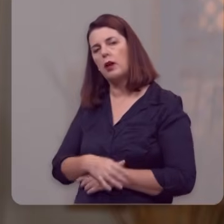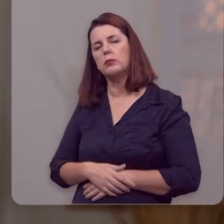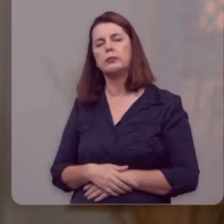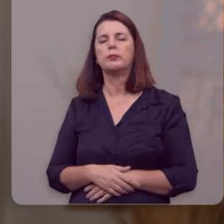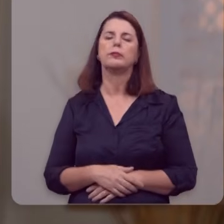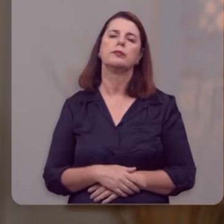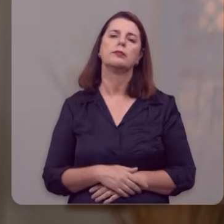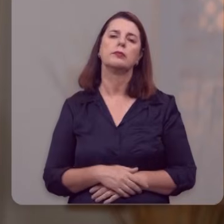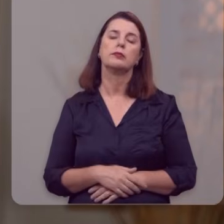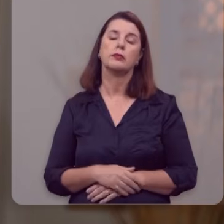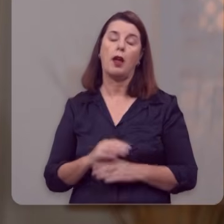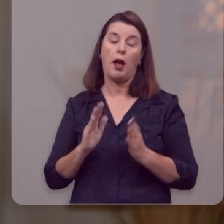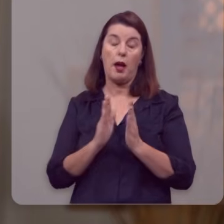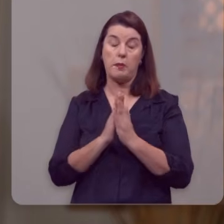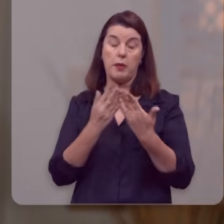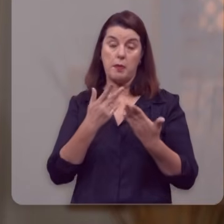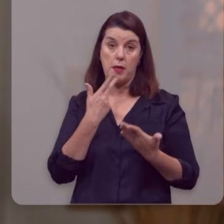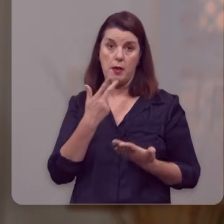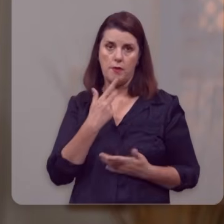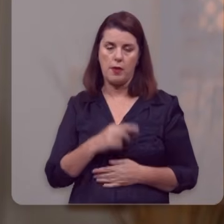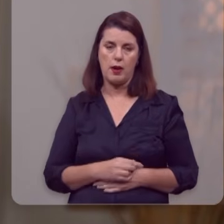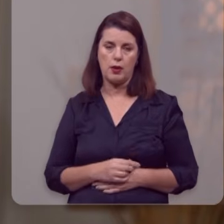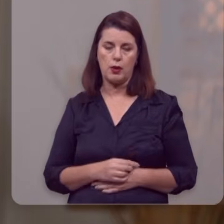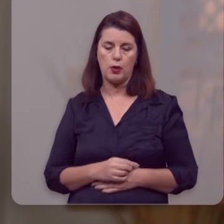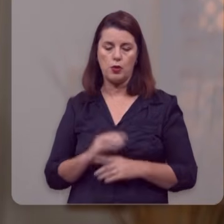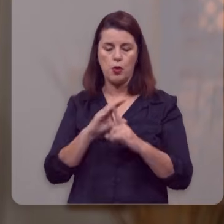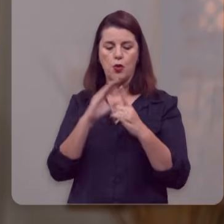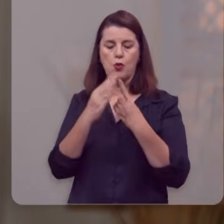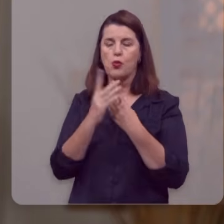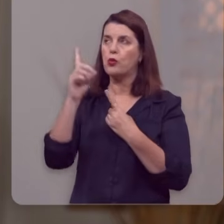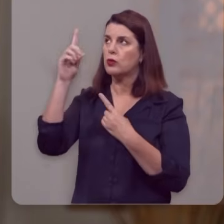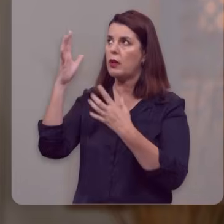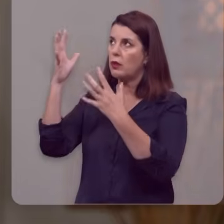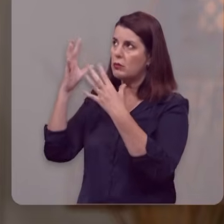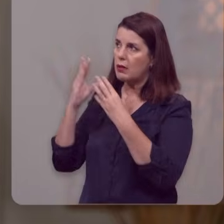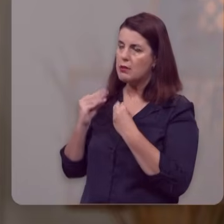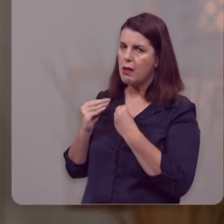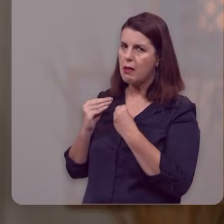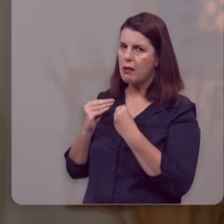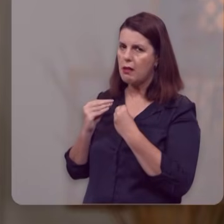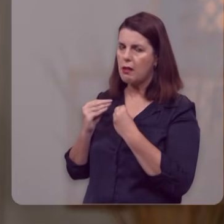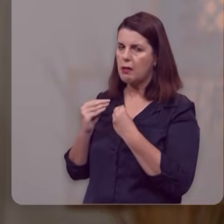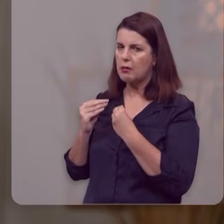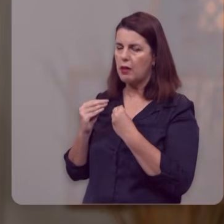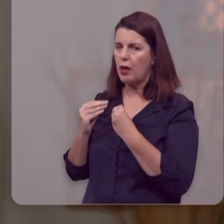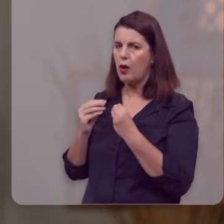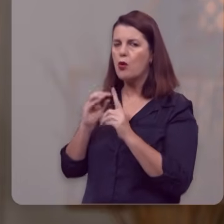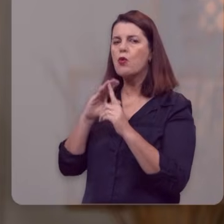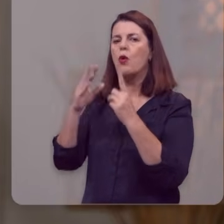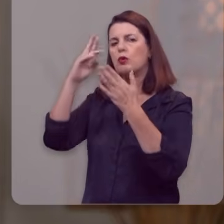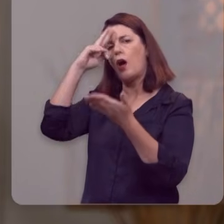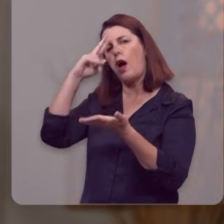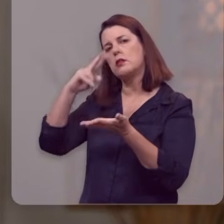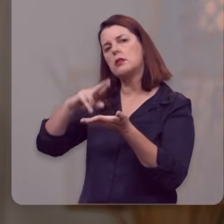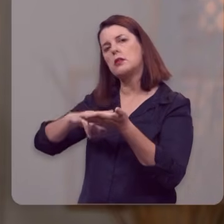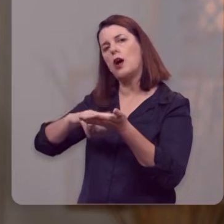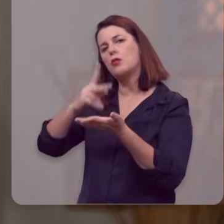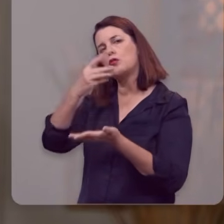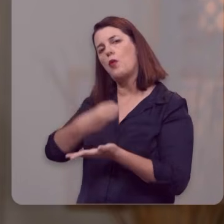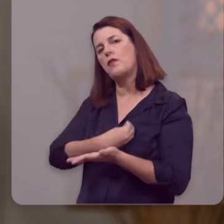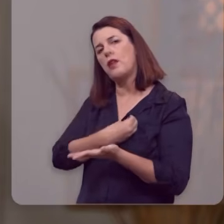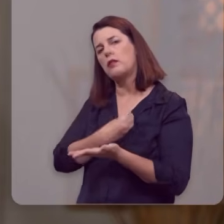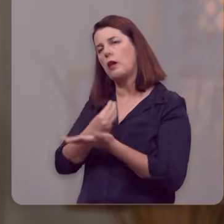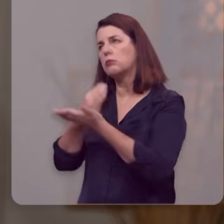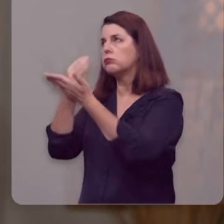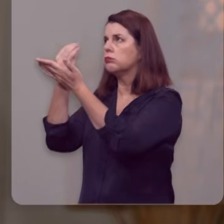vida. Pois a Bíblia diz que o culto que Deus aceita é o culto racional, é o culto da